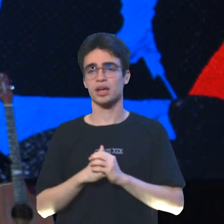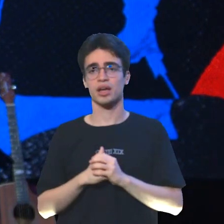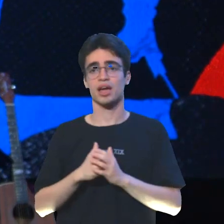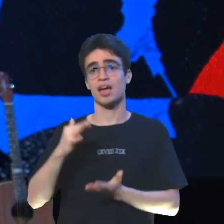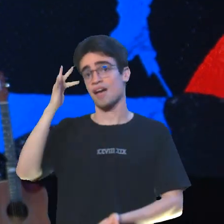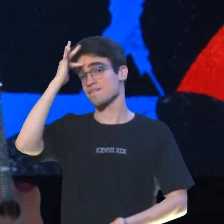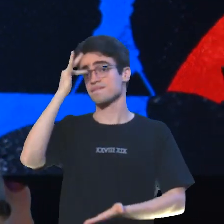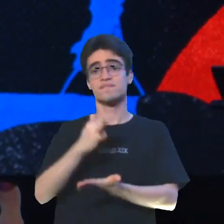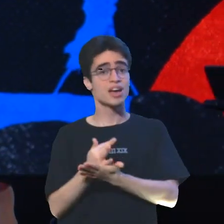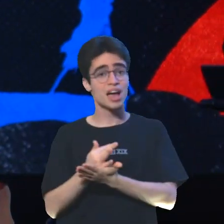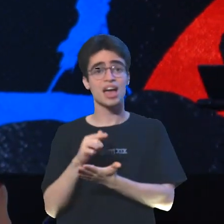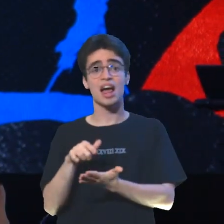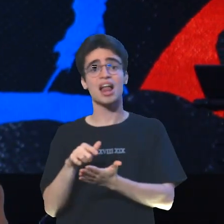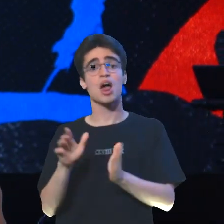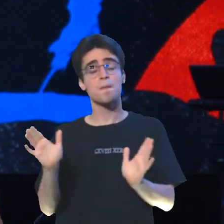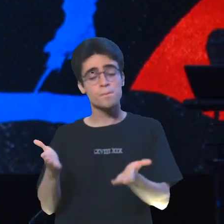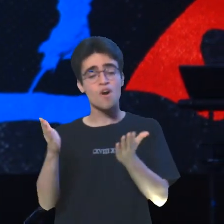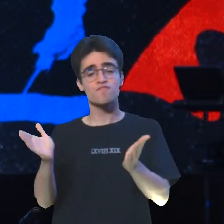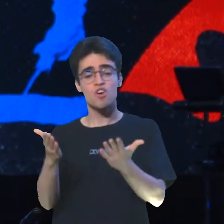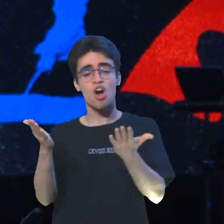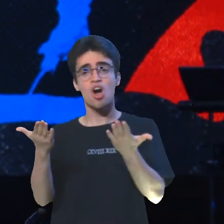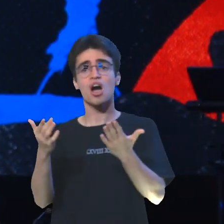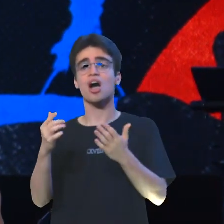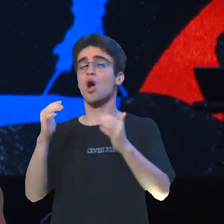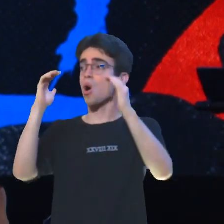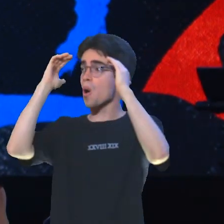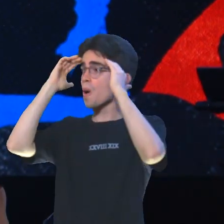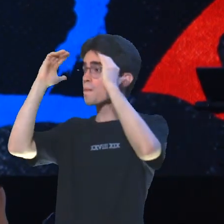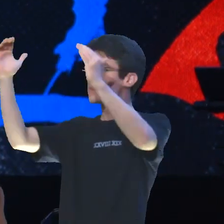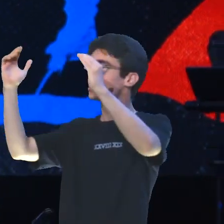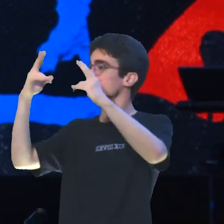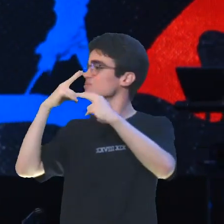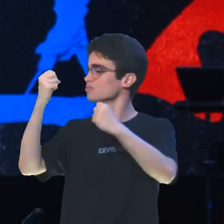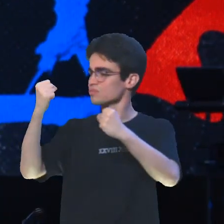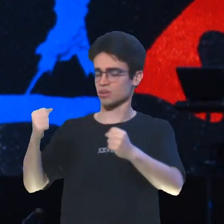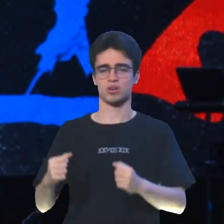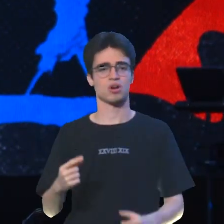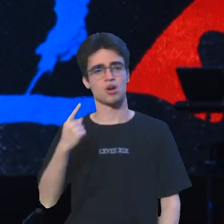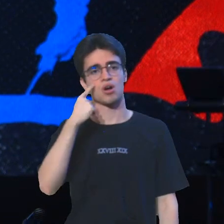provoca a obediência radical. Repete comigo: a fé